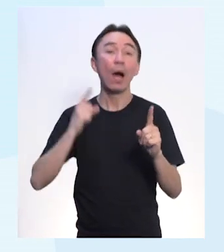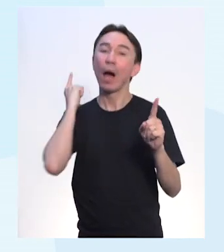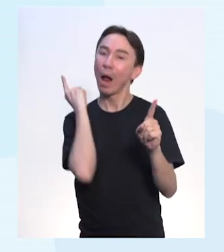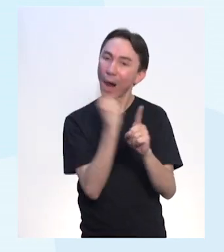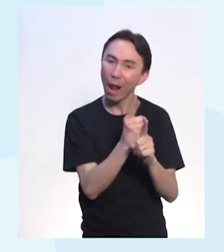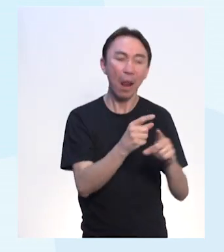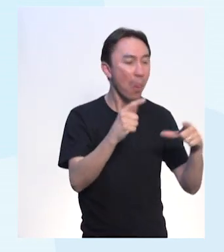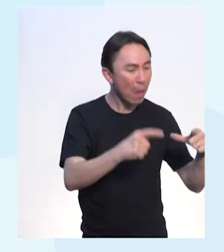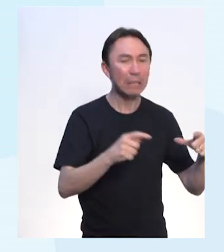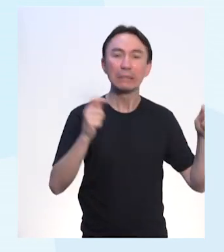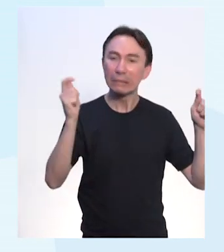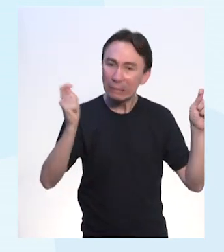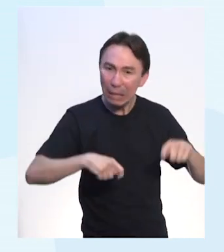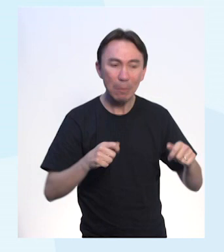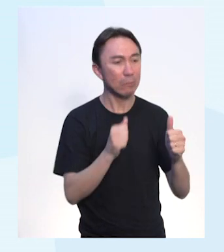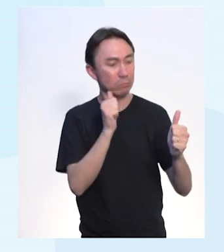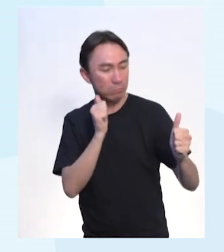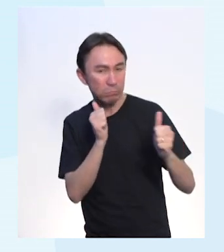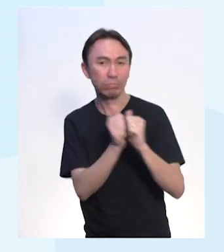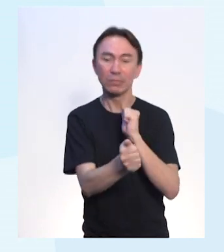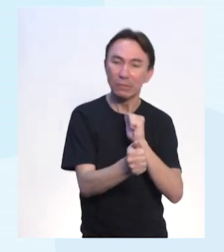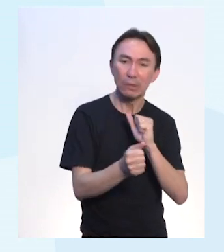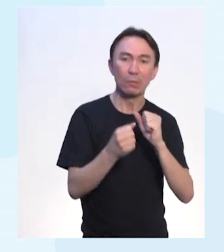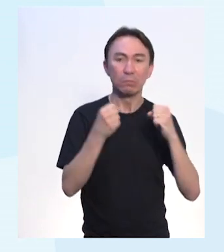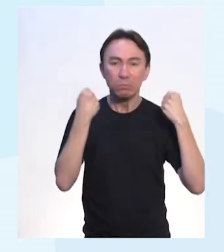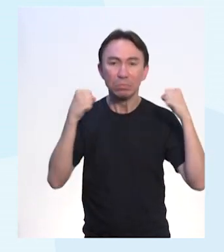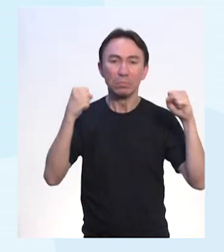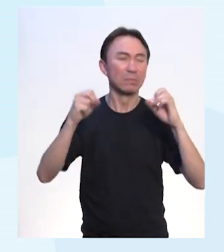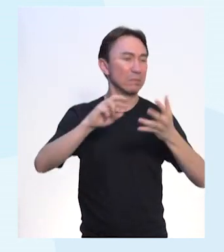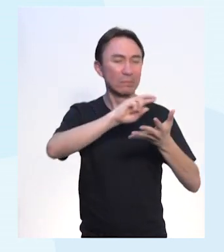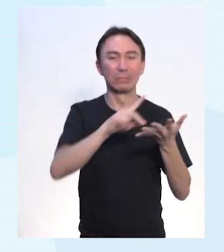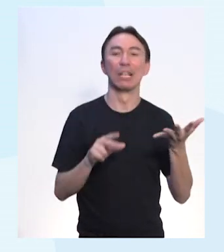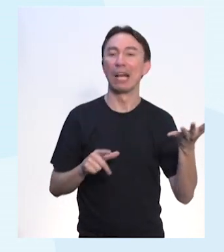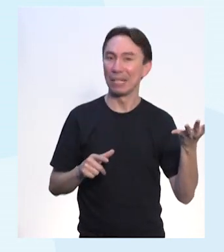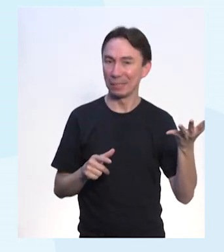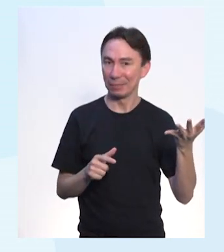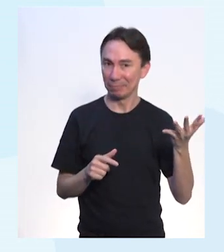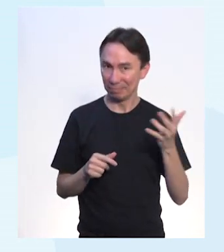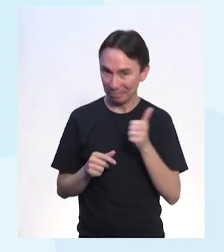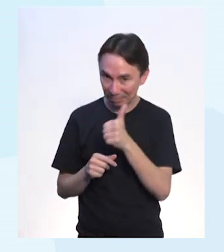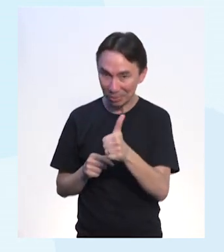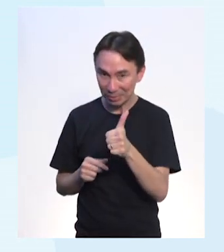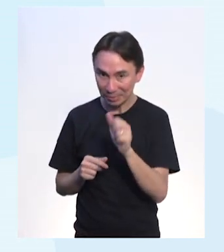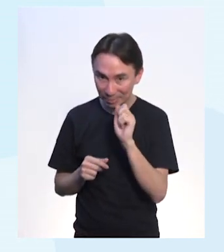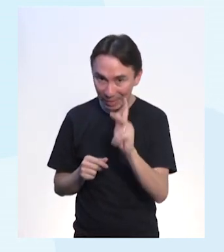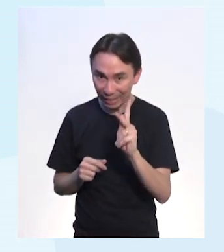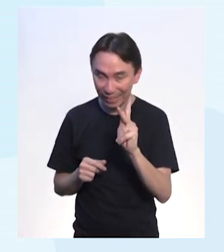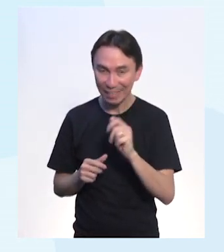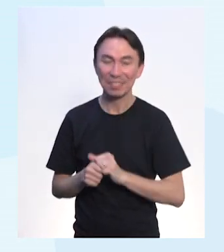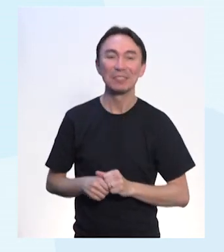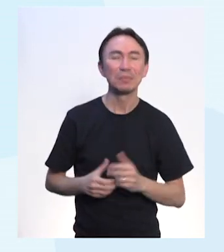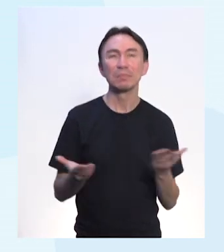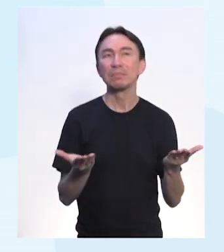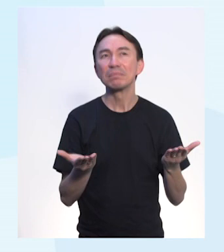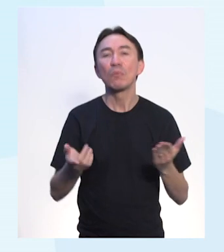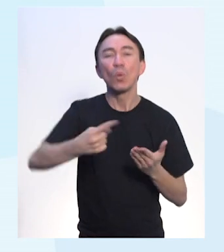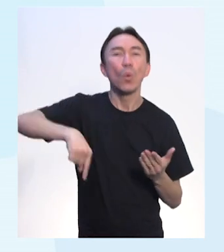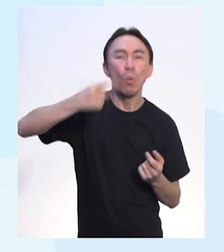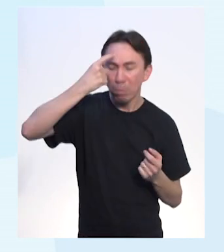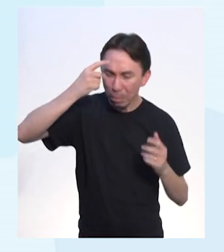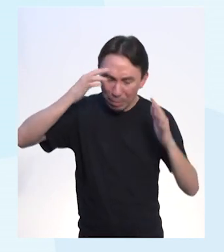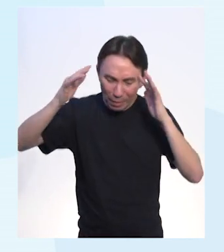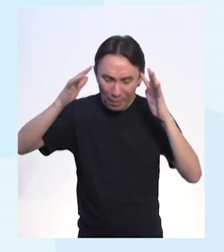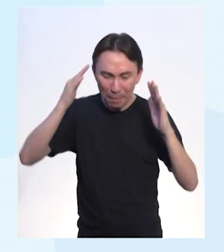para a prática de esportes e das outras atividades no seu contexto geral. Tá bom? Então, a gente vai começar a pensar onde eu